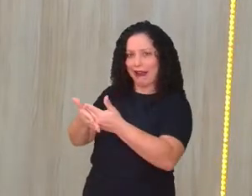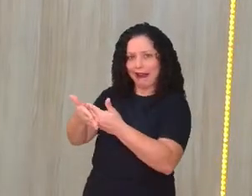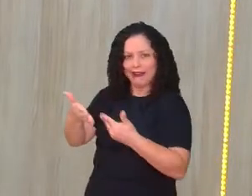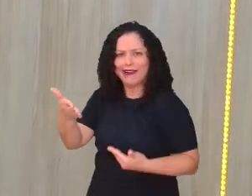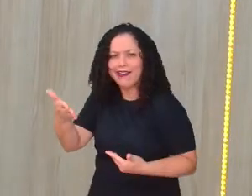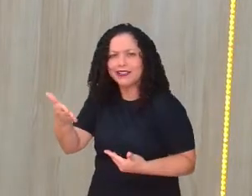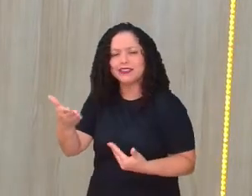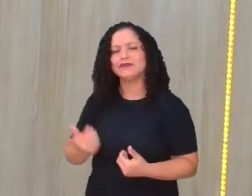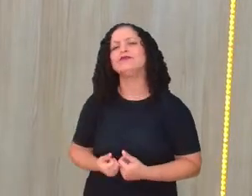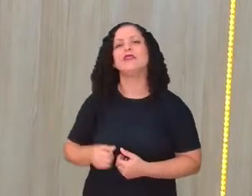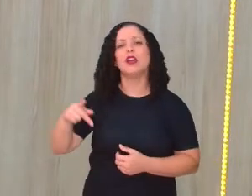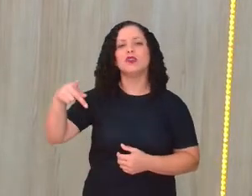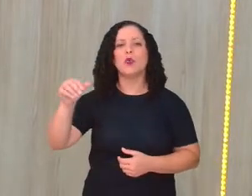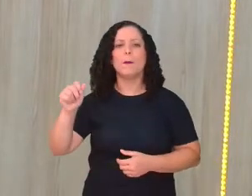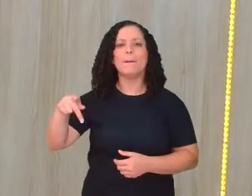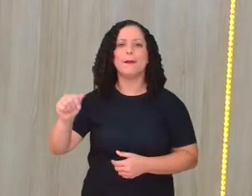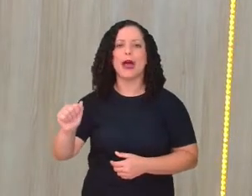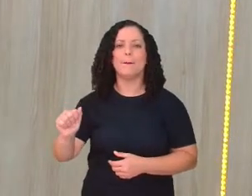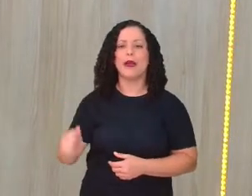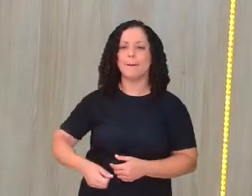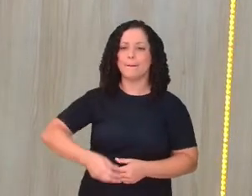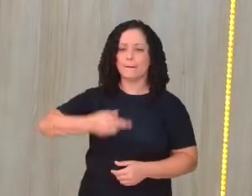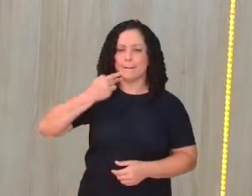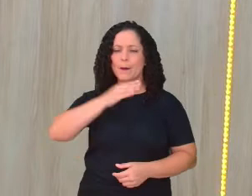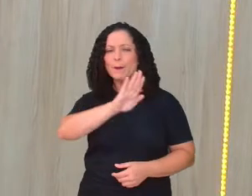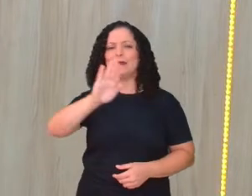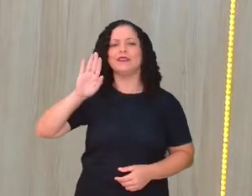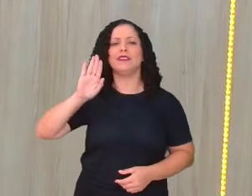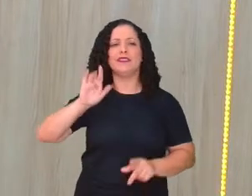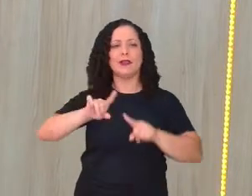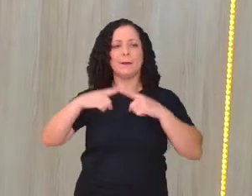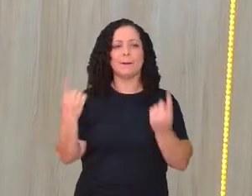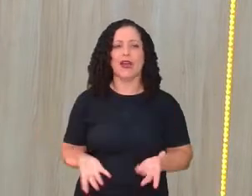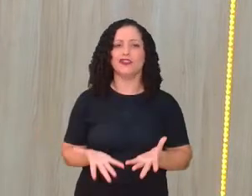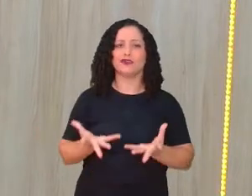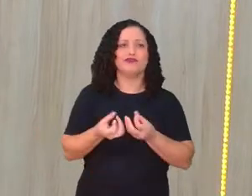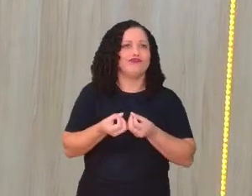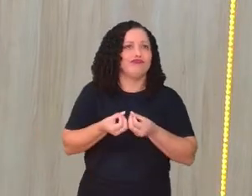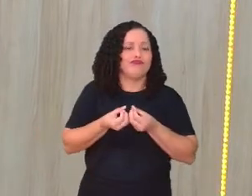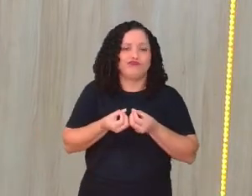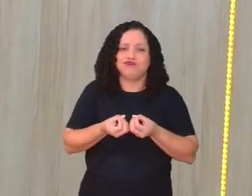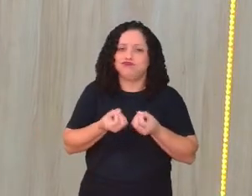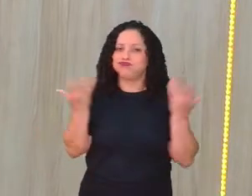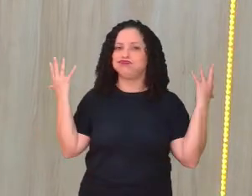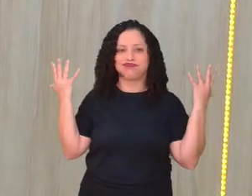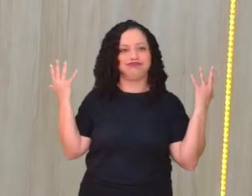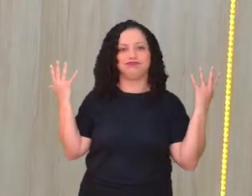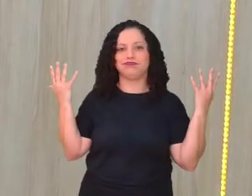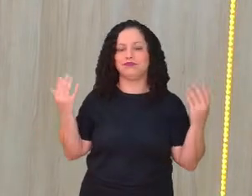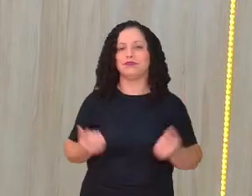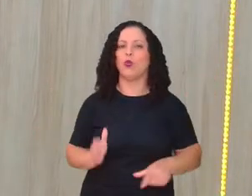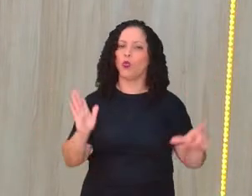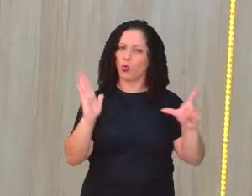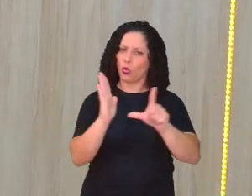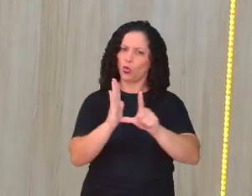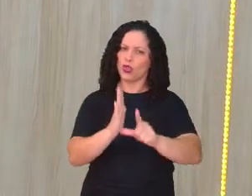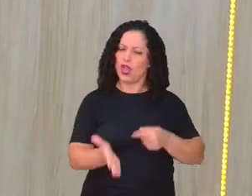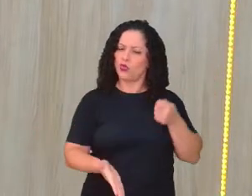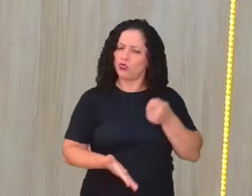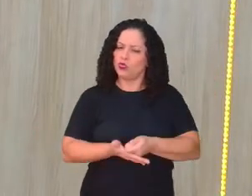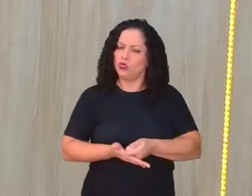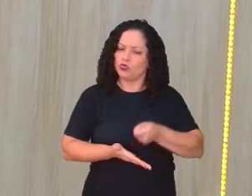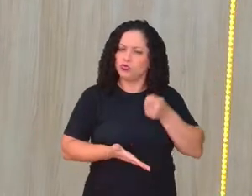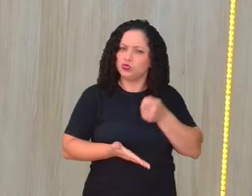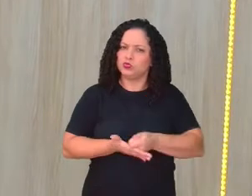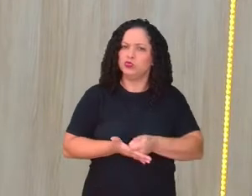próprio Papa, desse sua alma como garantia pelas mesmas. Veja que Lutero ele estava batendo aí, ó, pesado, né? Ele estava dizendo, ó, o Papa